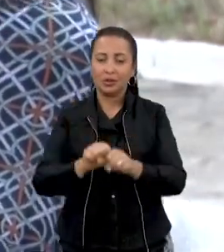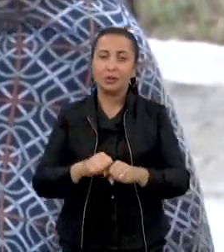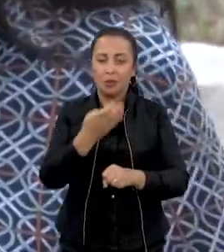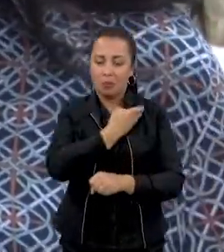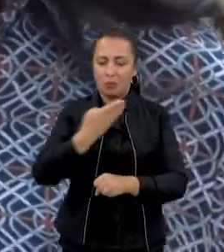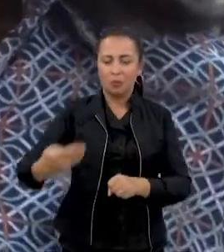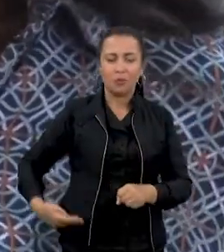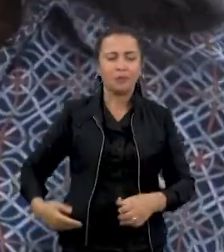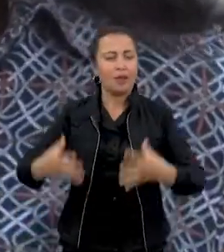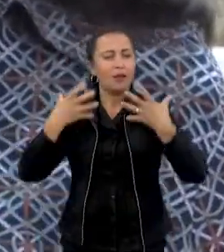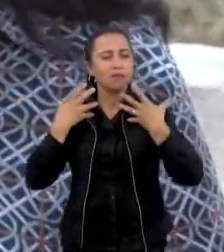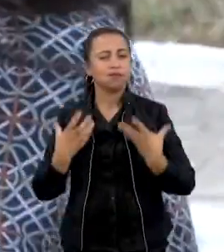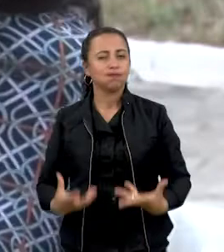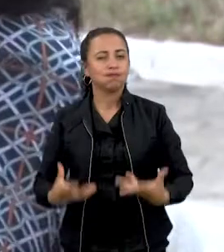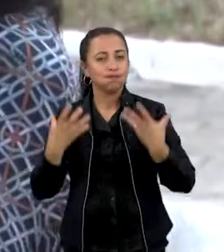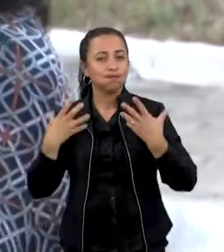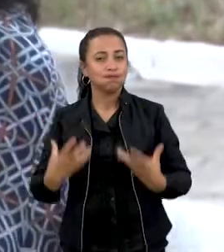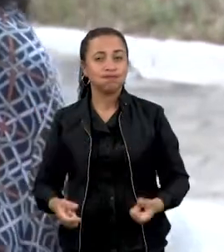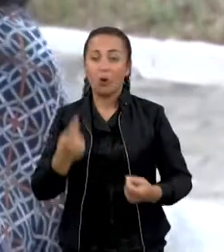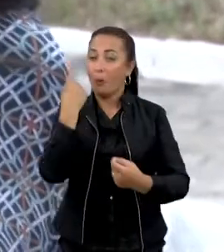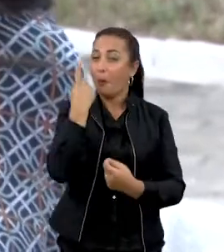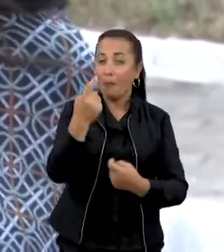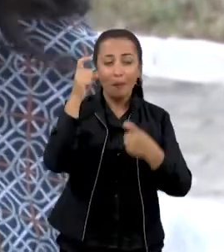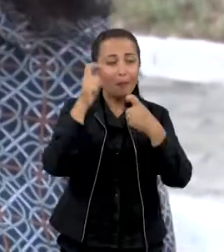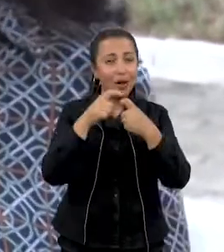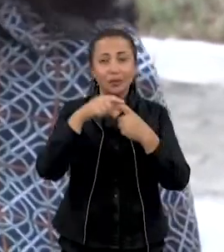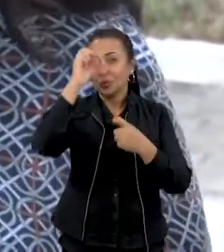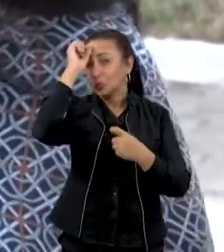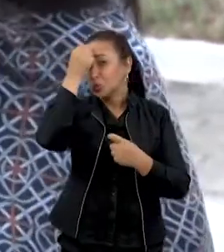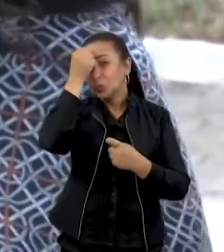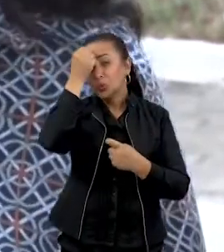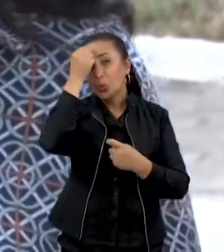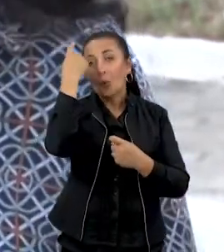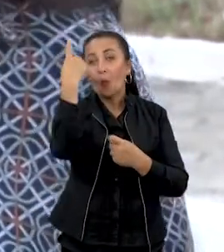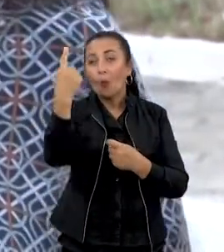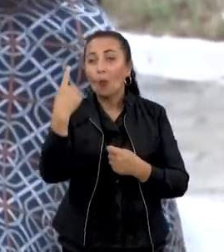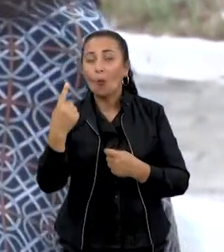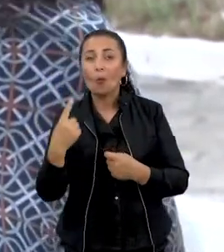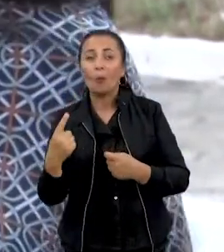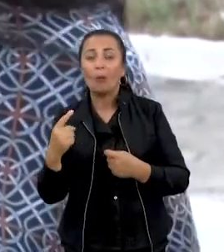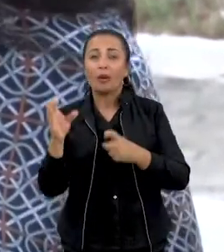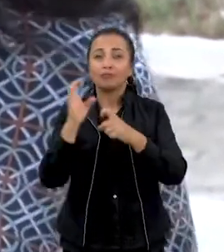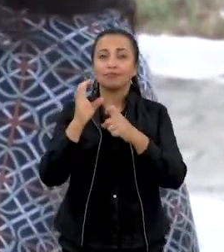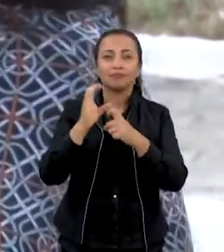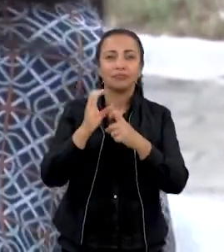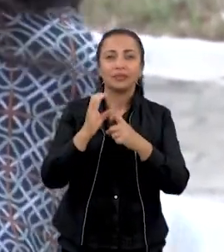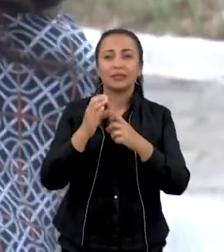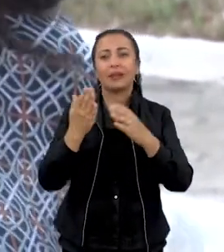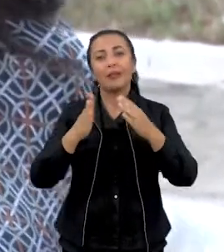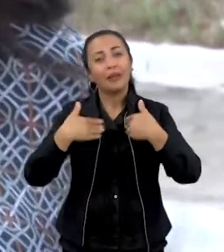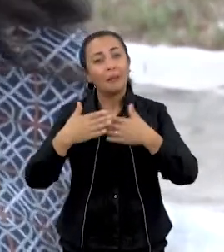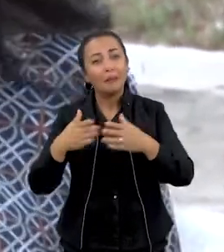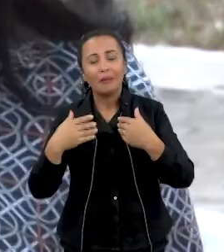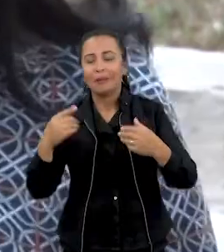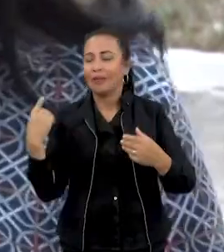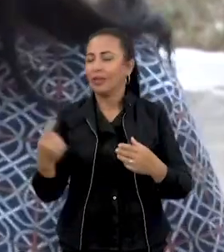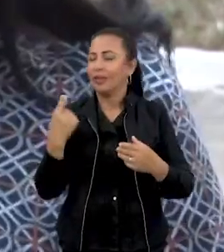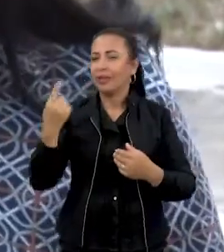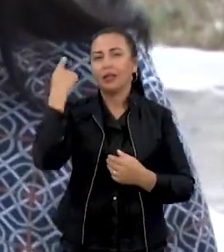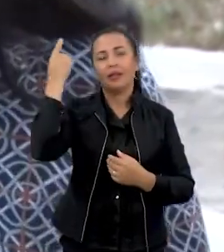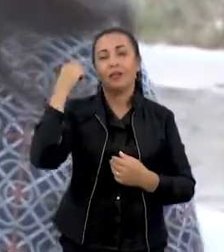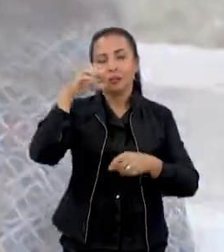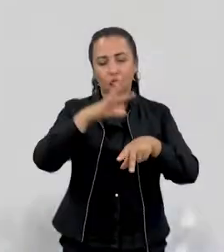por vezes, ele é sobrecarregado, é apenas um médico, cada programa é inserido um médico só. Então, ele tem uma demanda muito grande de pacientes